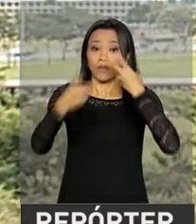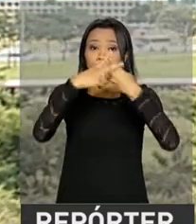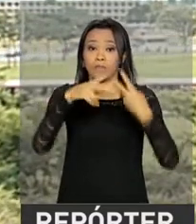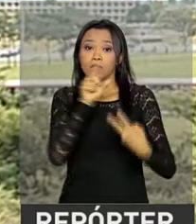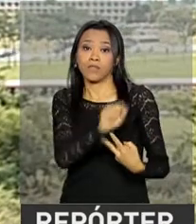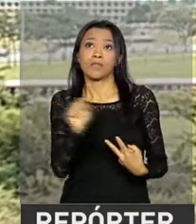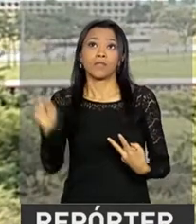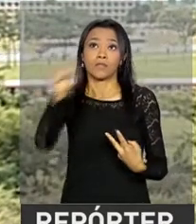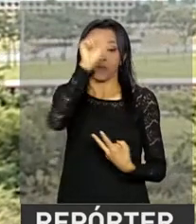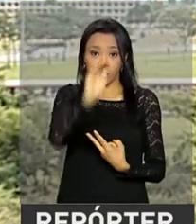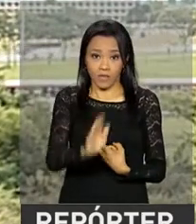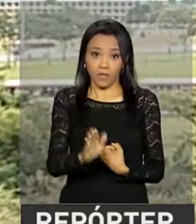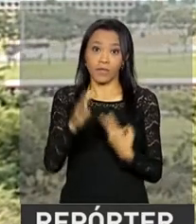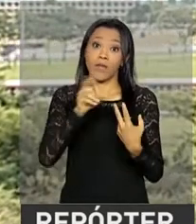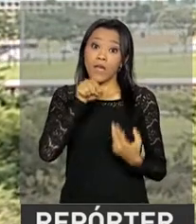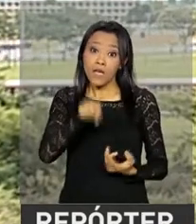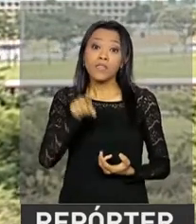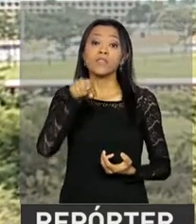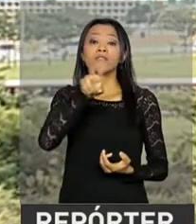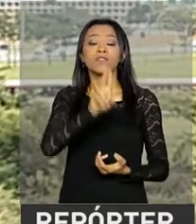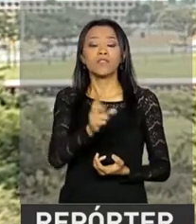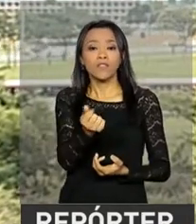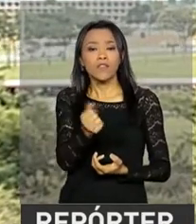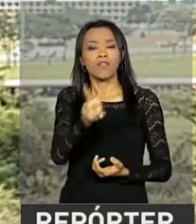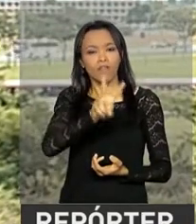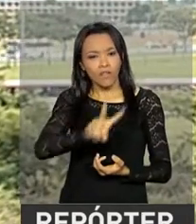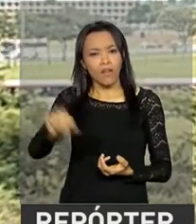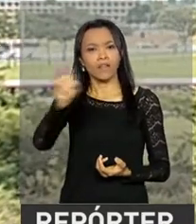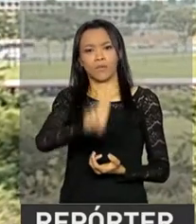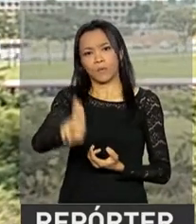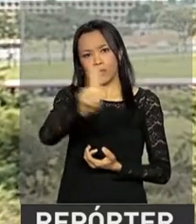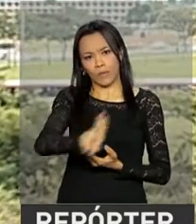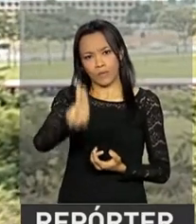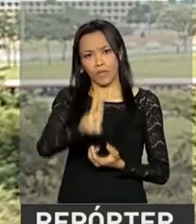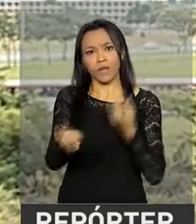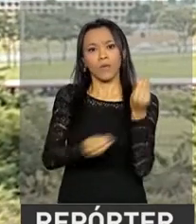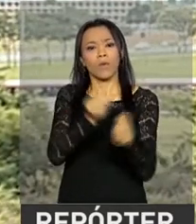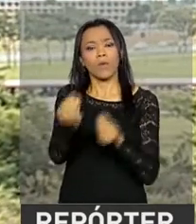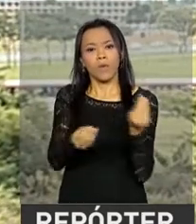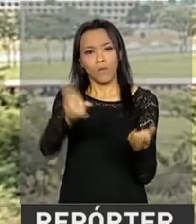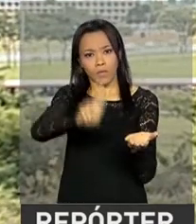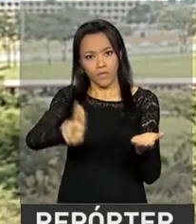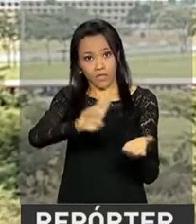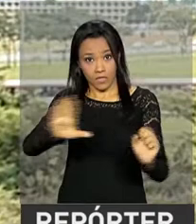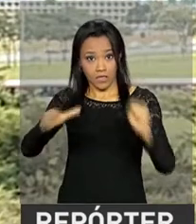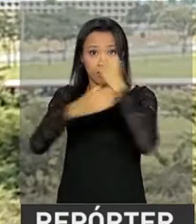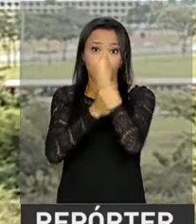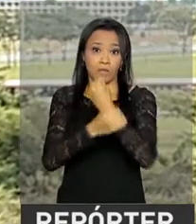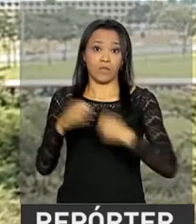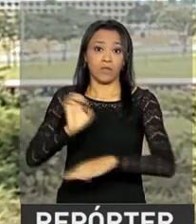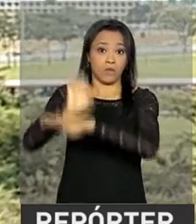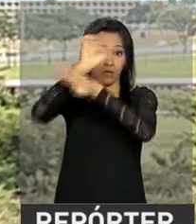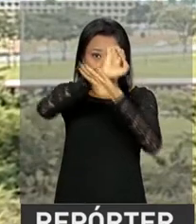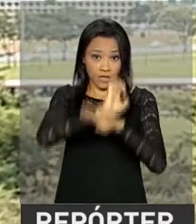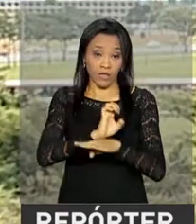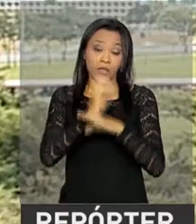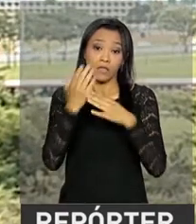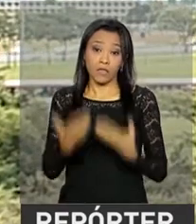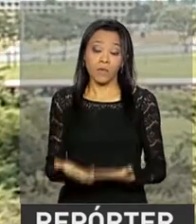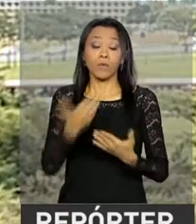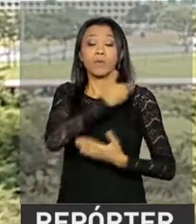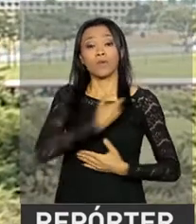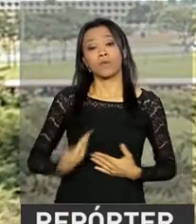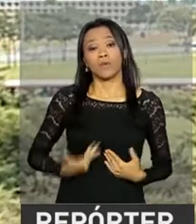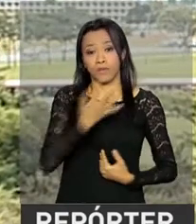usado para atuar na segurança pública nos estados. Lembrando que o governo vem investindo bastante, vem